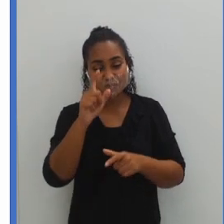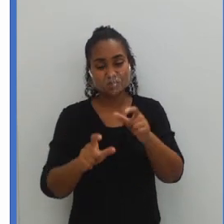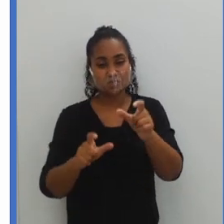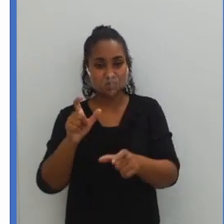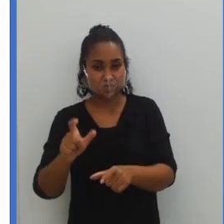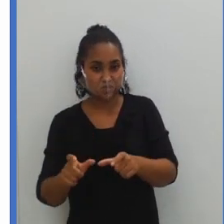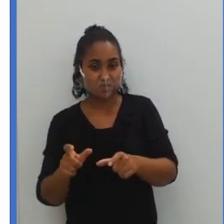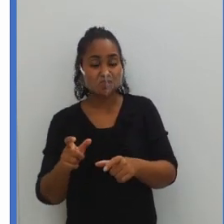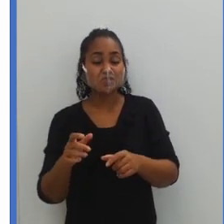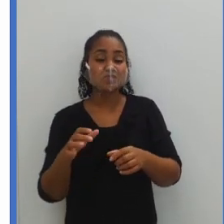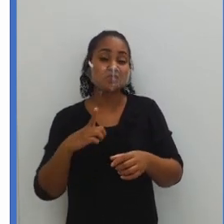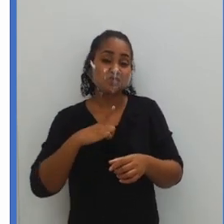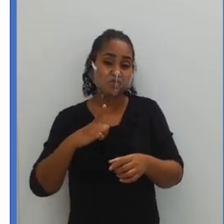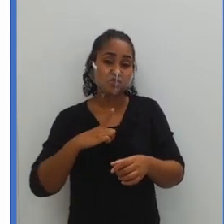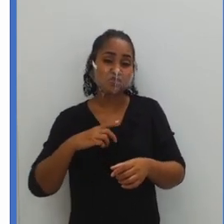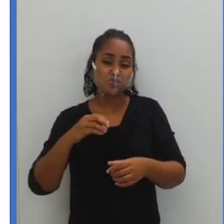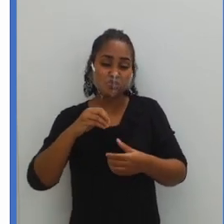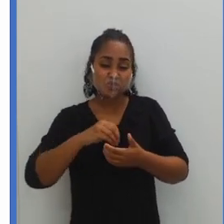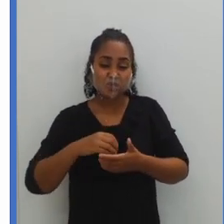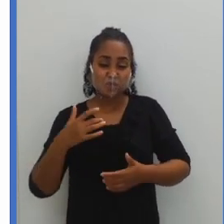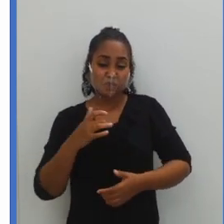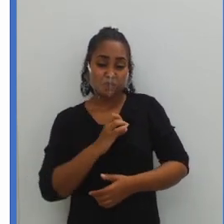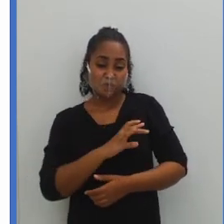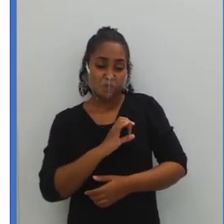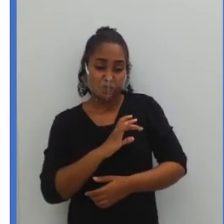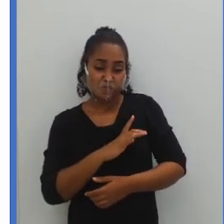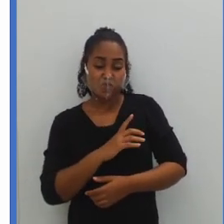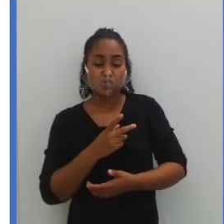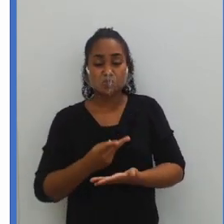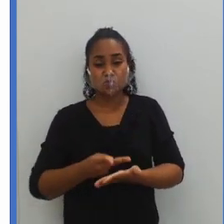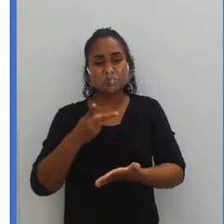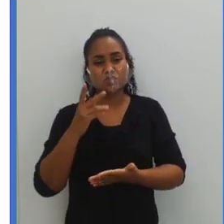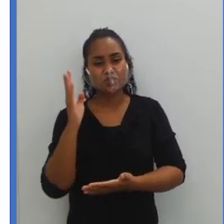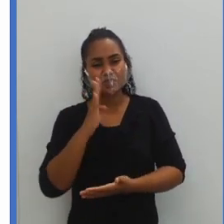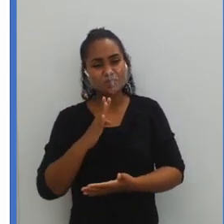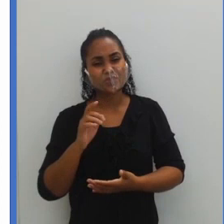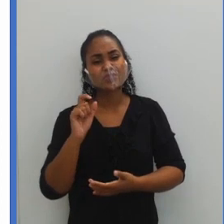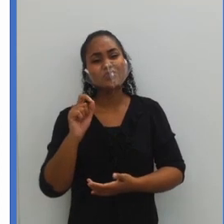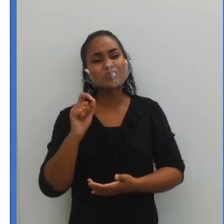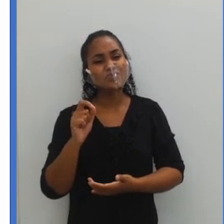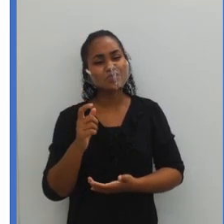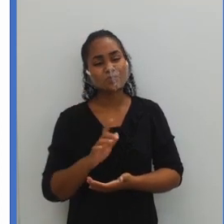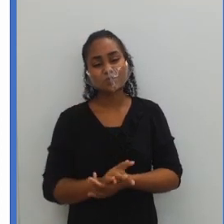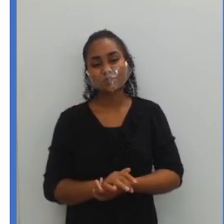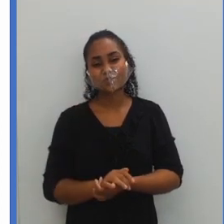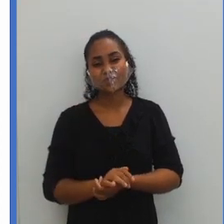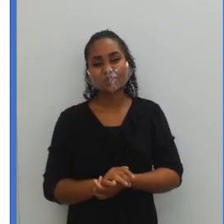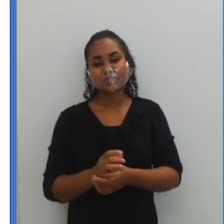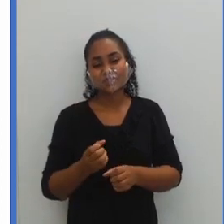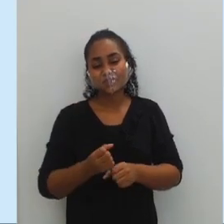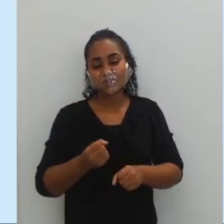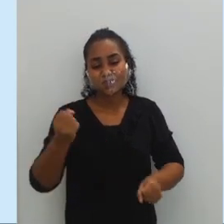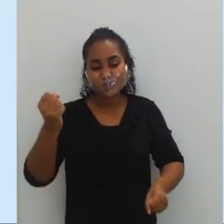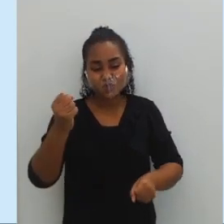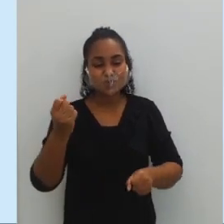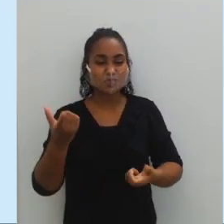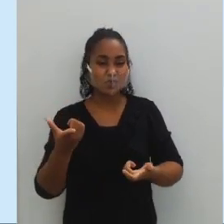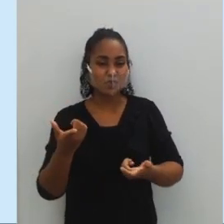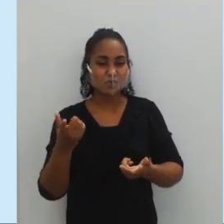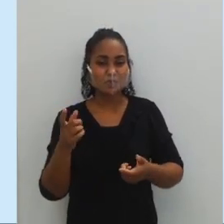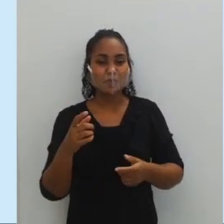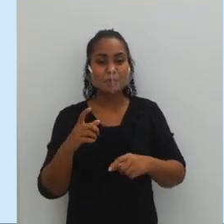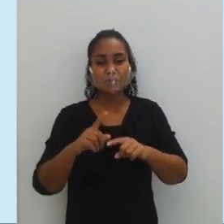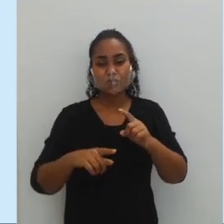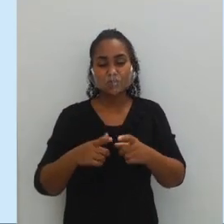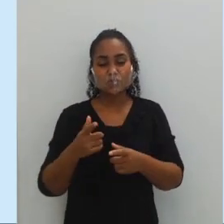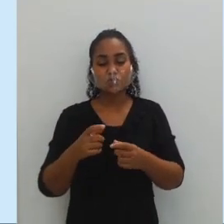pessoa certa ou incerta ou incutindo temor de algum mal. O que eles tinham como, por exemplo, a questão do